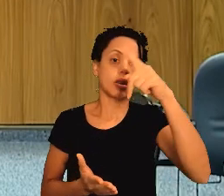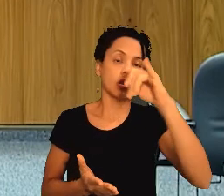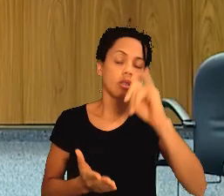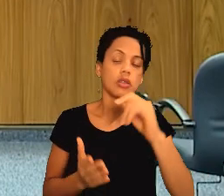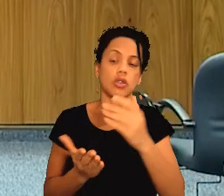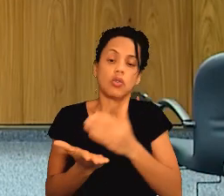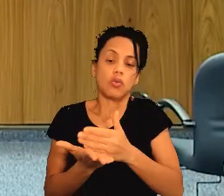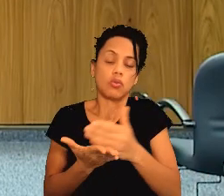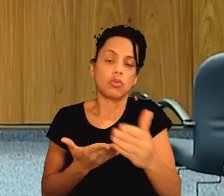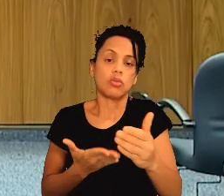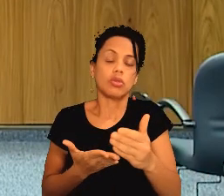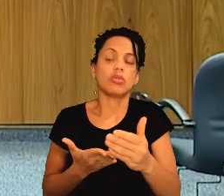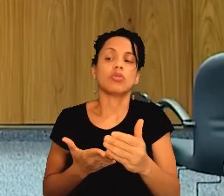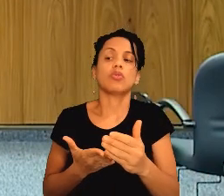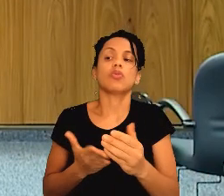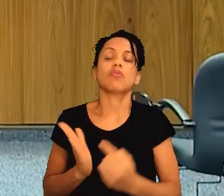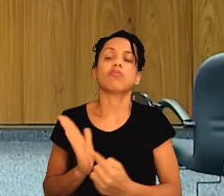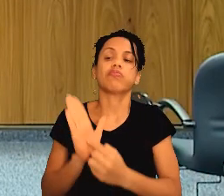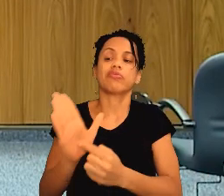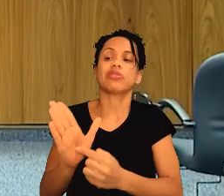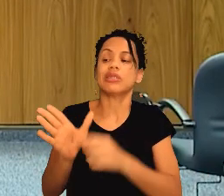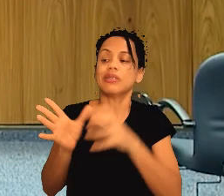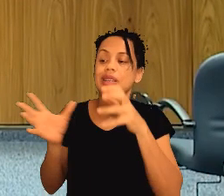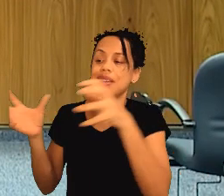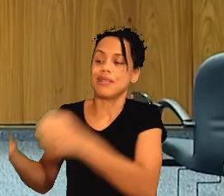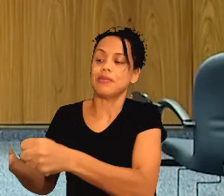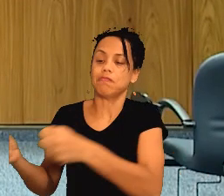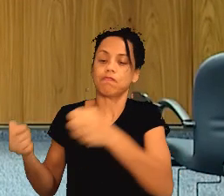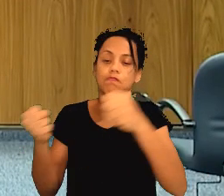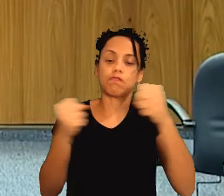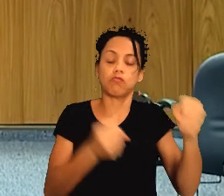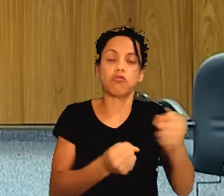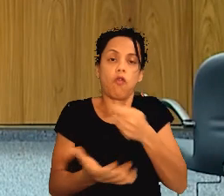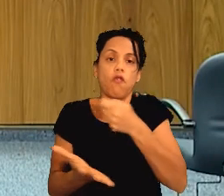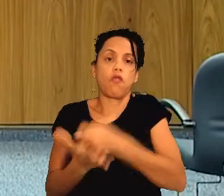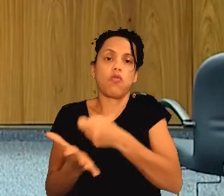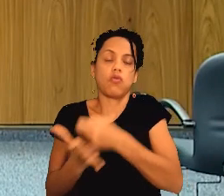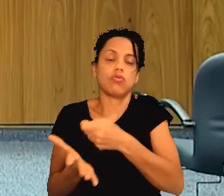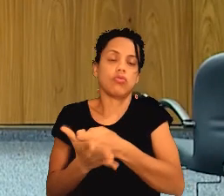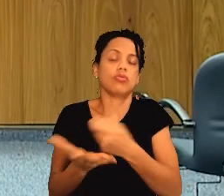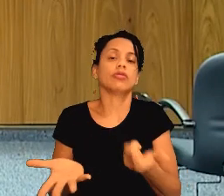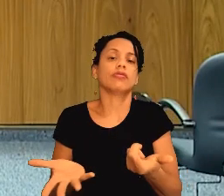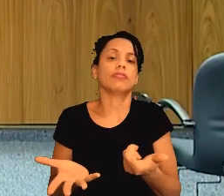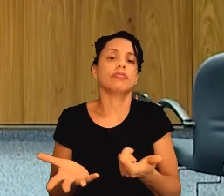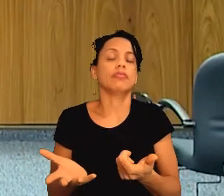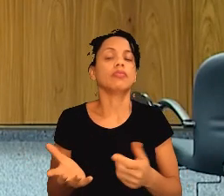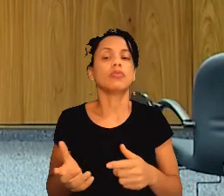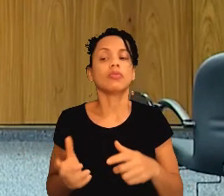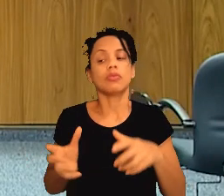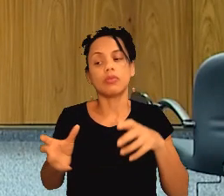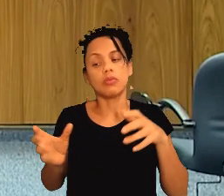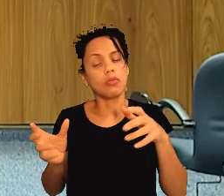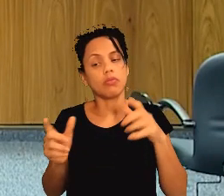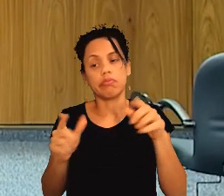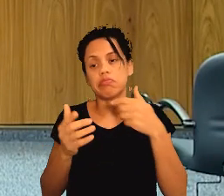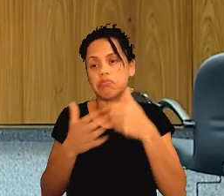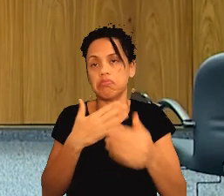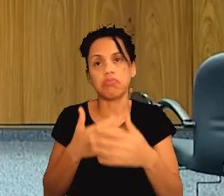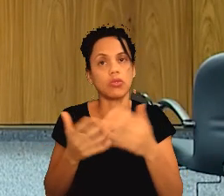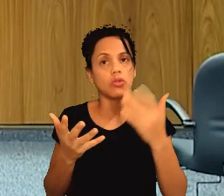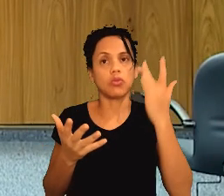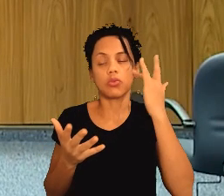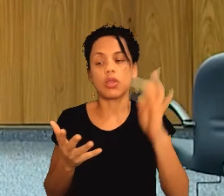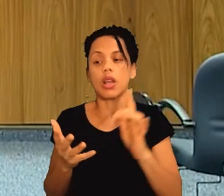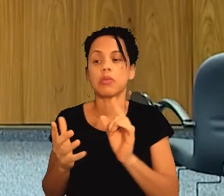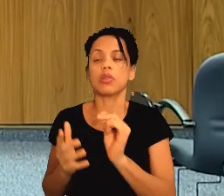a promover remoções forçadas, e isso foi o que fez o relatório da Comissão da Verdade qualificar